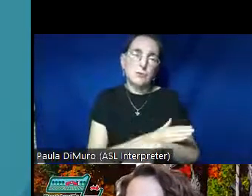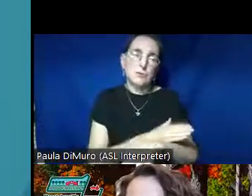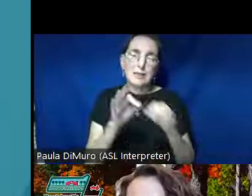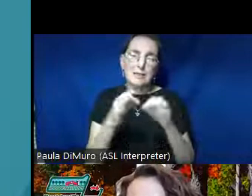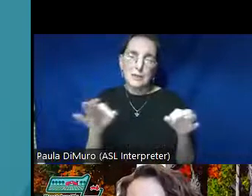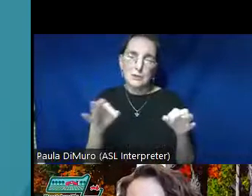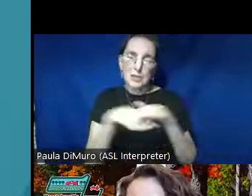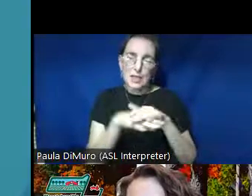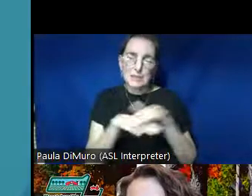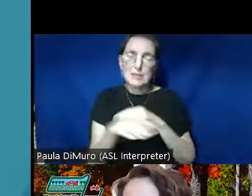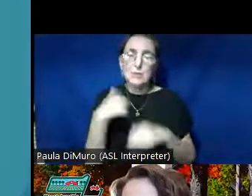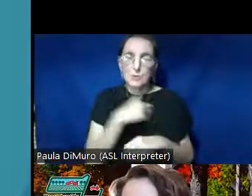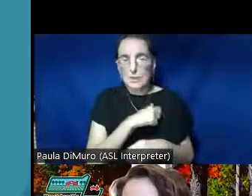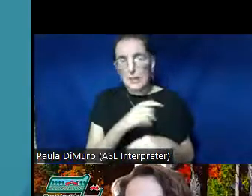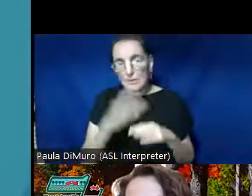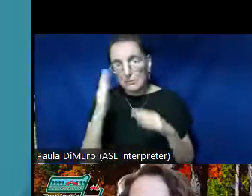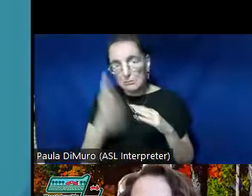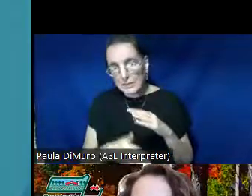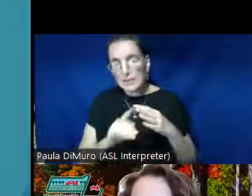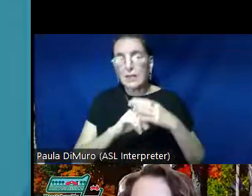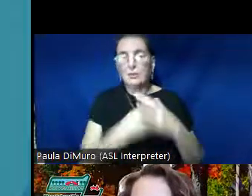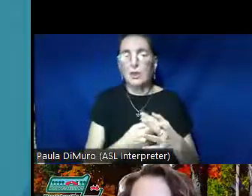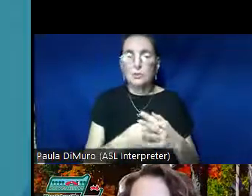à língua. Nós tem completo